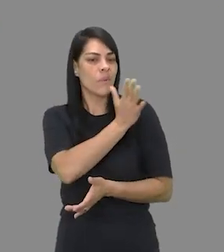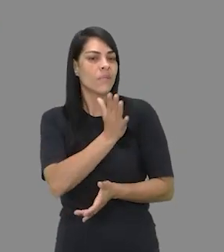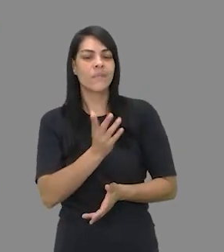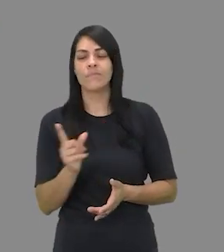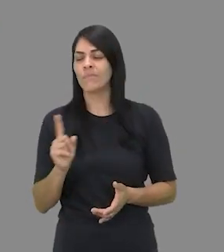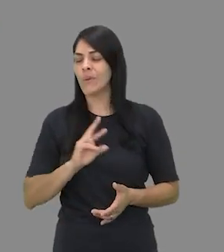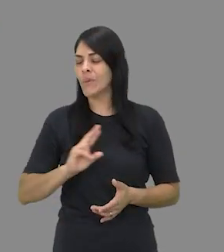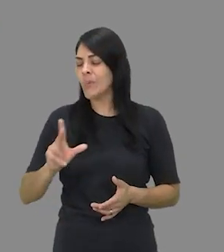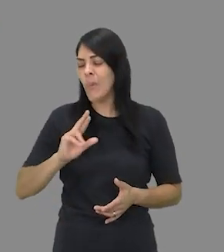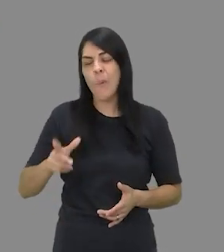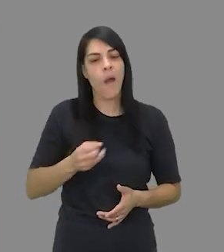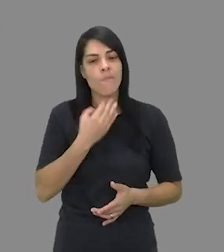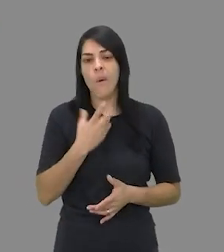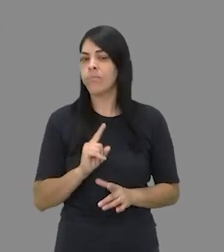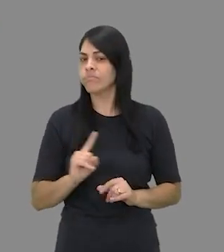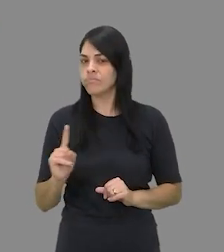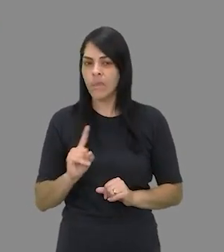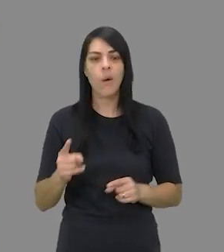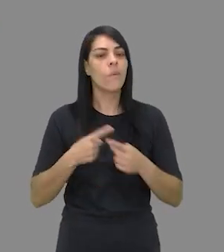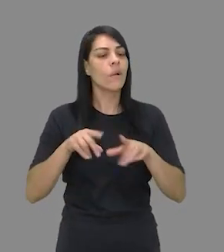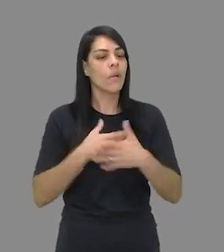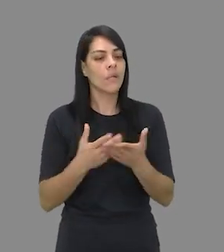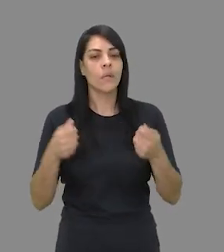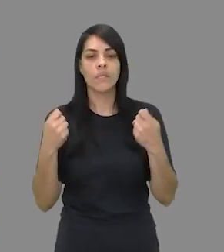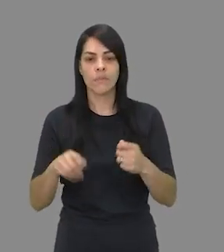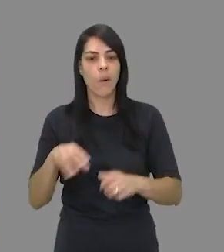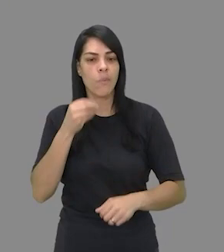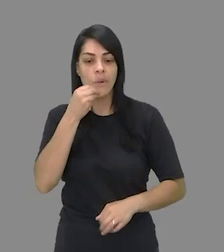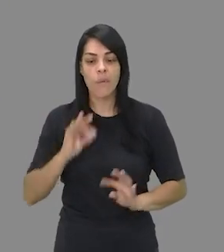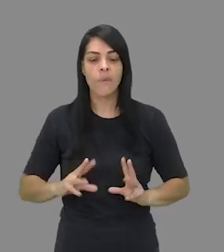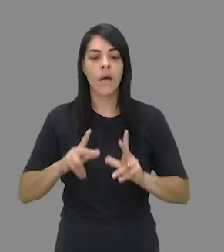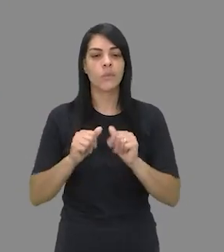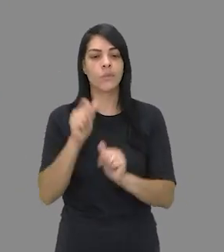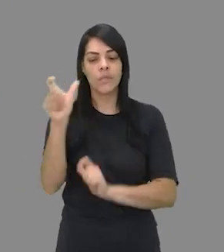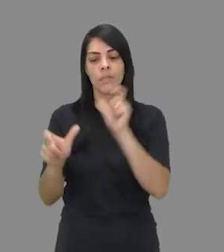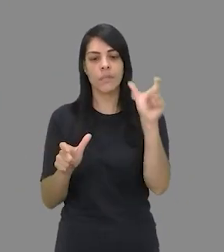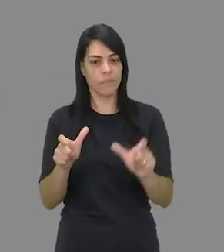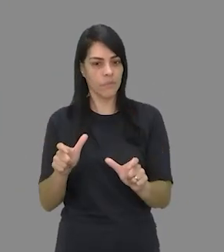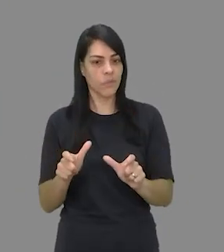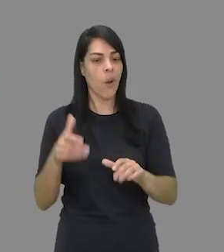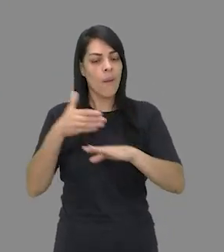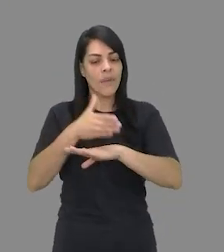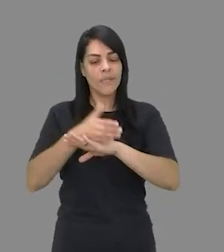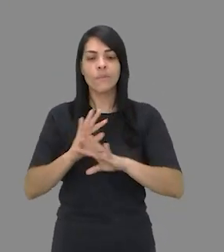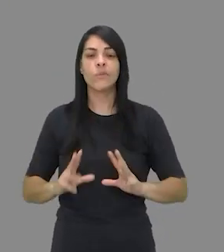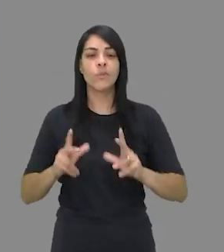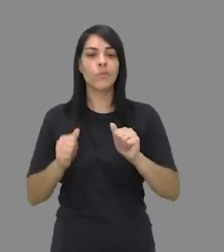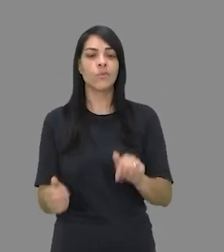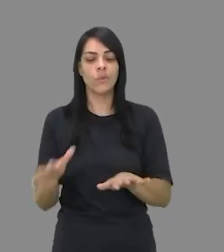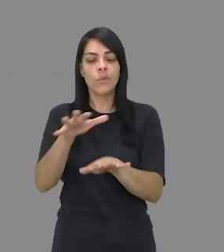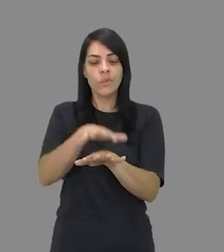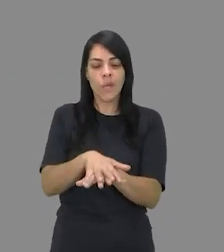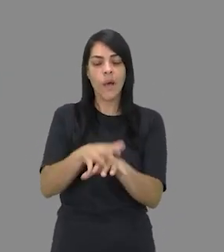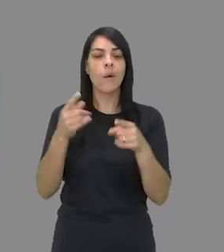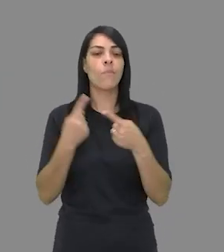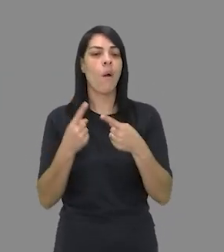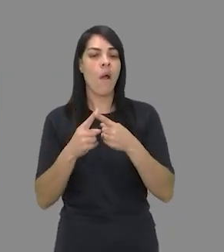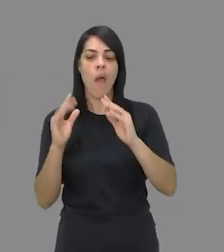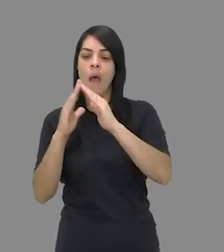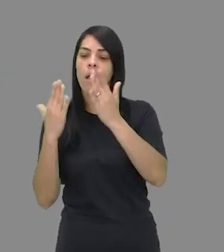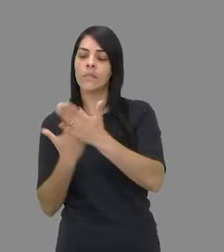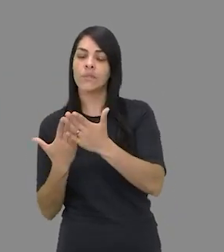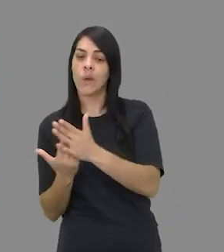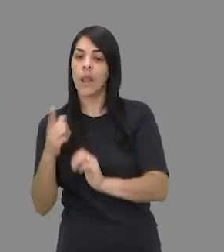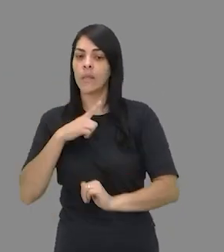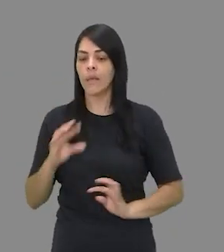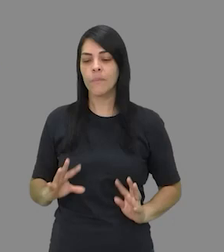é correto, porque nós temos que dar oportunidade para que todos participem de tudo. A escola, ela existe